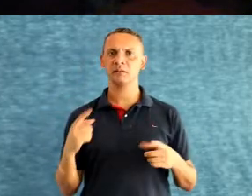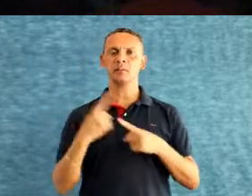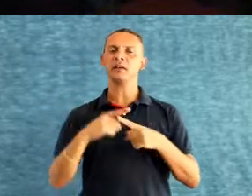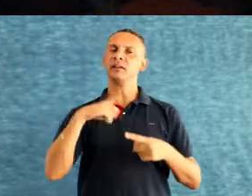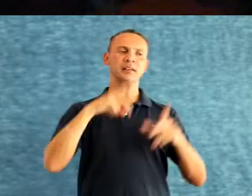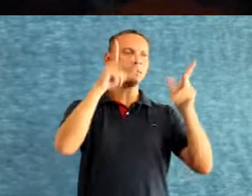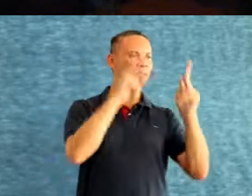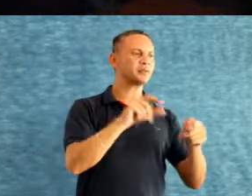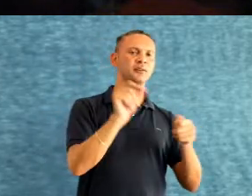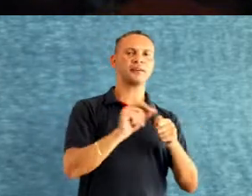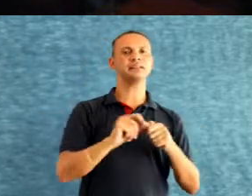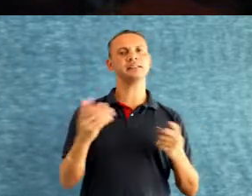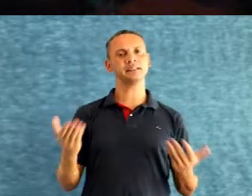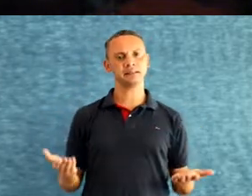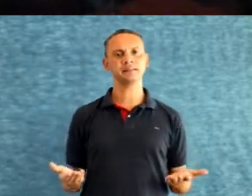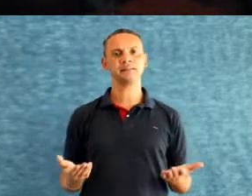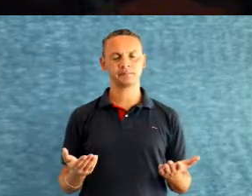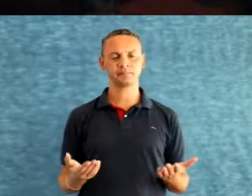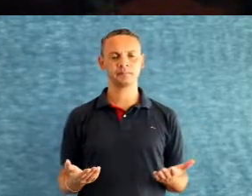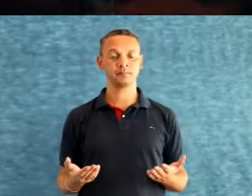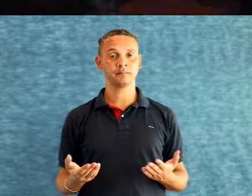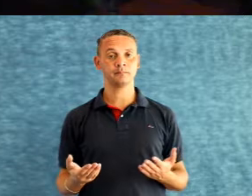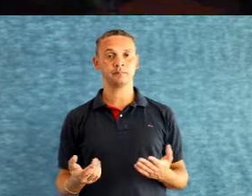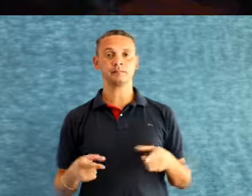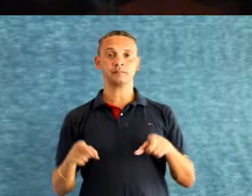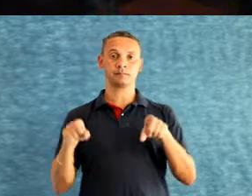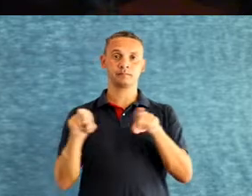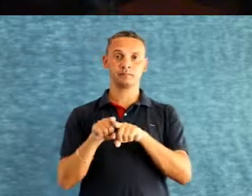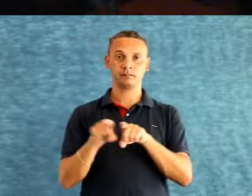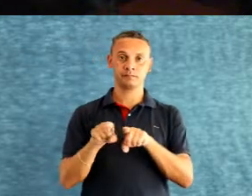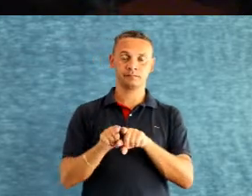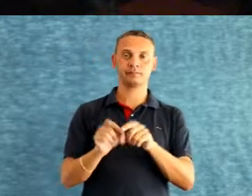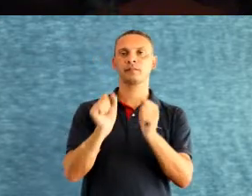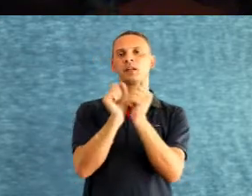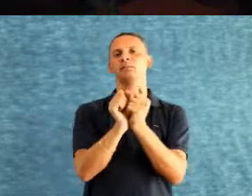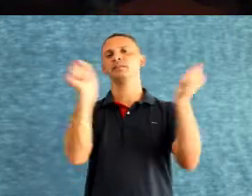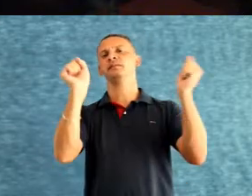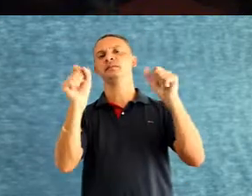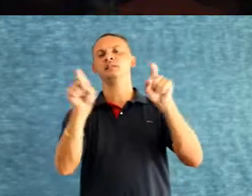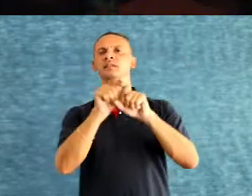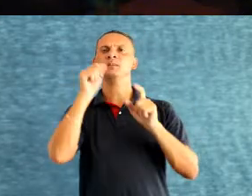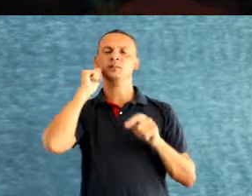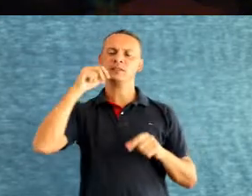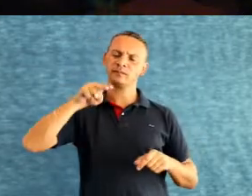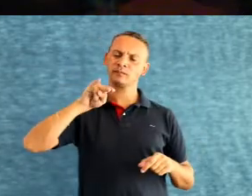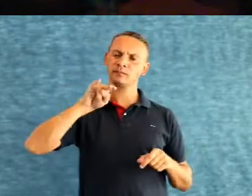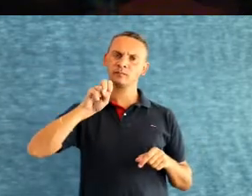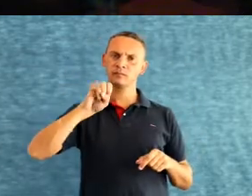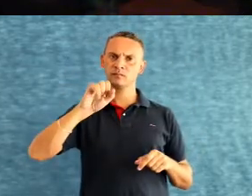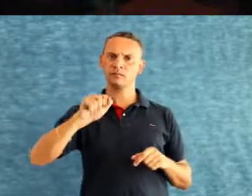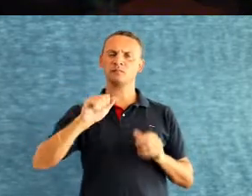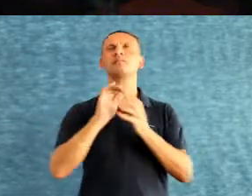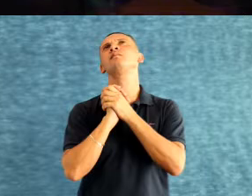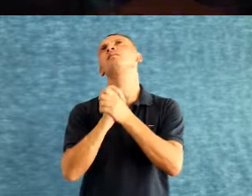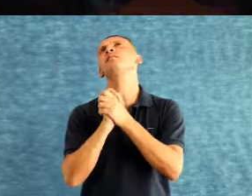por elas. A pregação explícita da abolição e o apelo humanitário a favor dos cativos